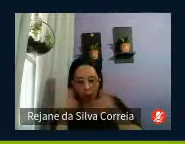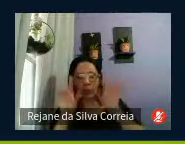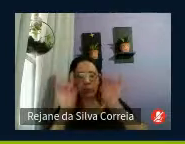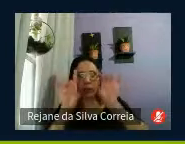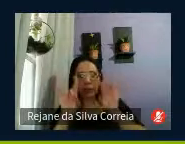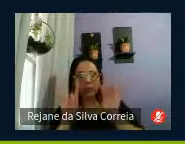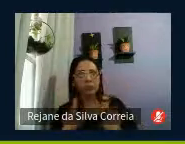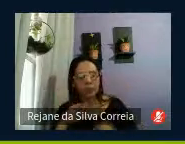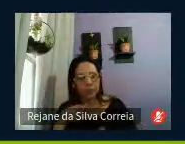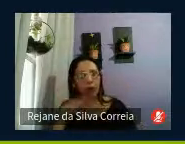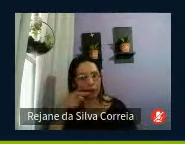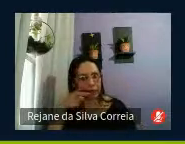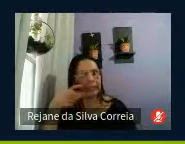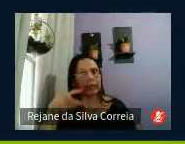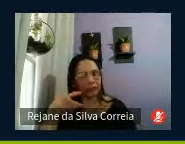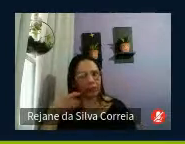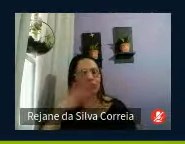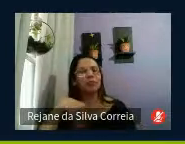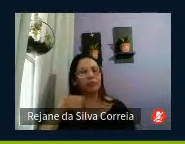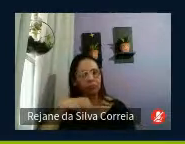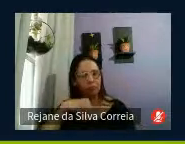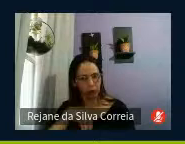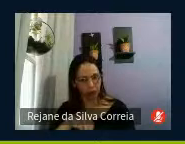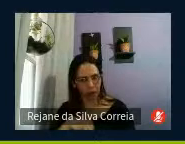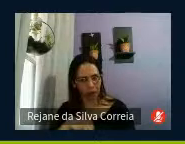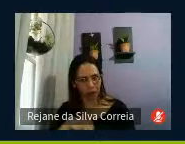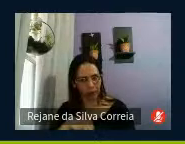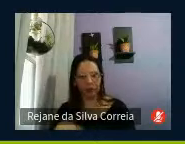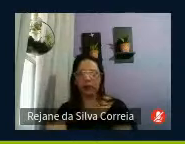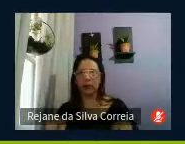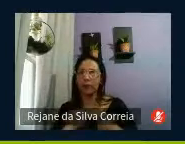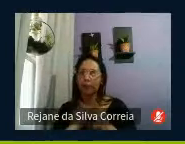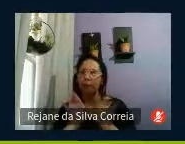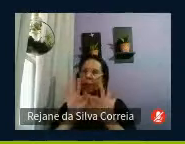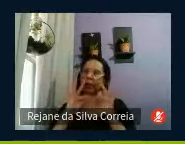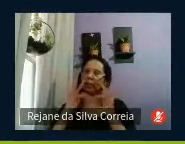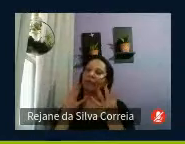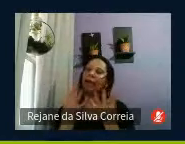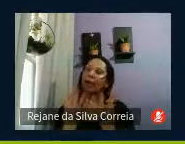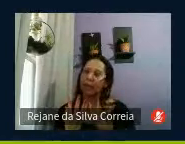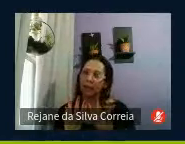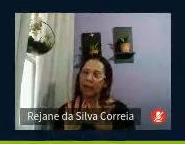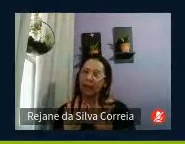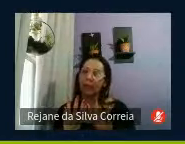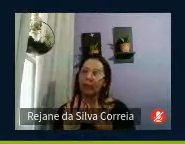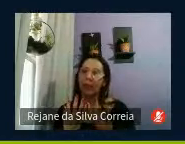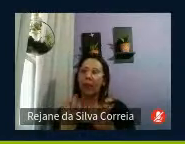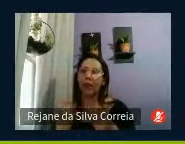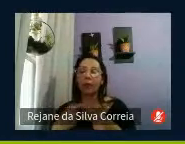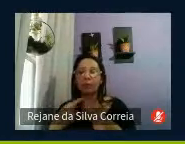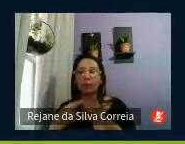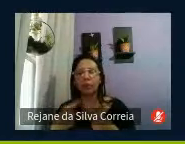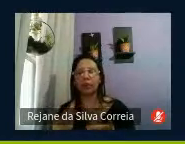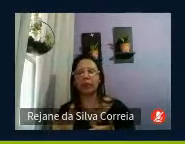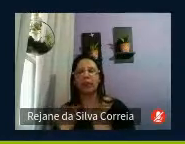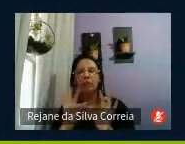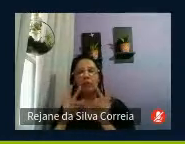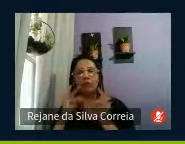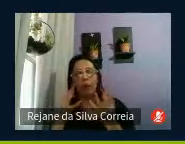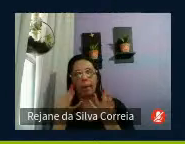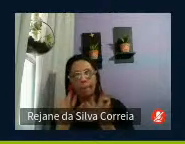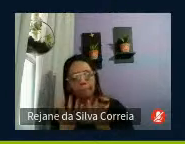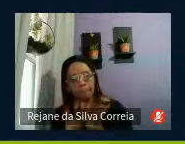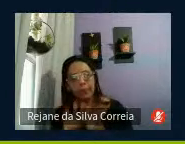será atendido no NAPN, né? Também as famílias dos estudantes, porque a família precisa ser acolhida na